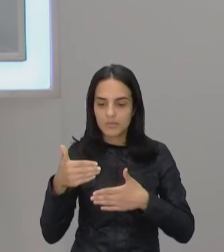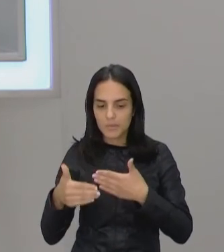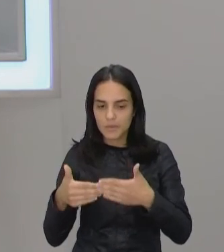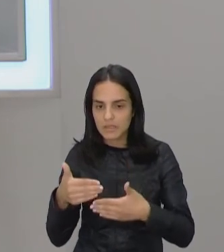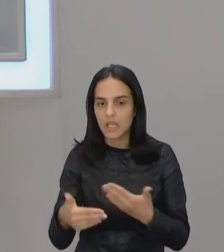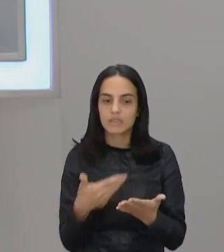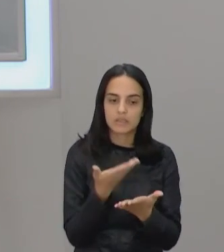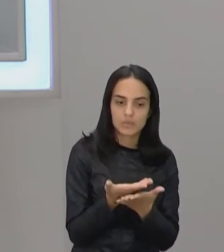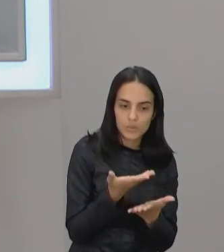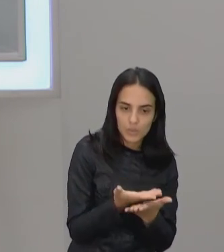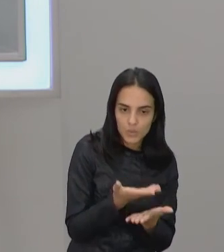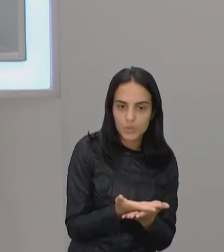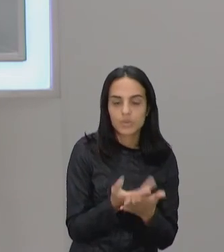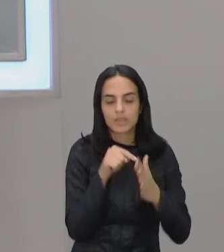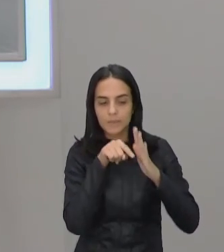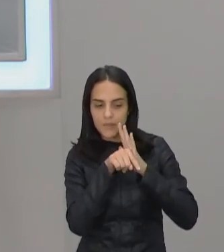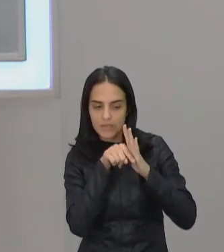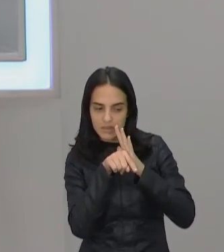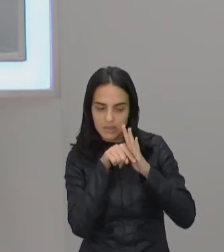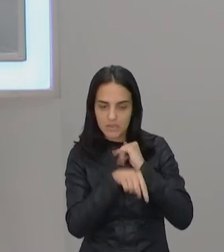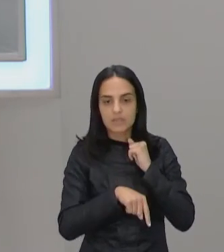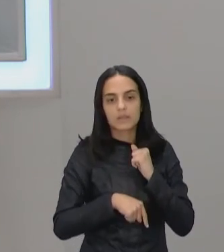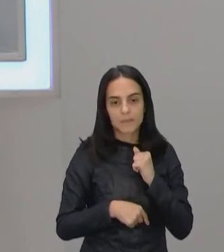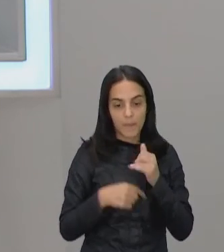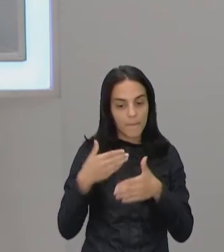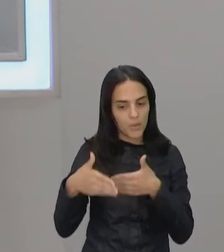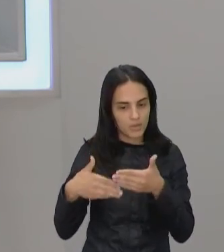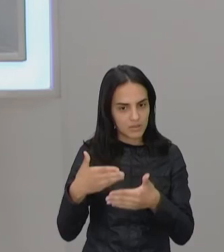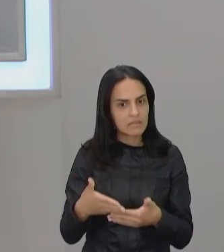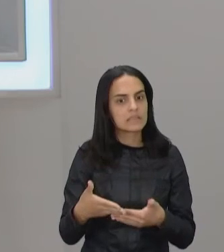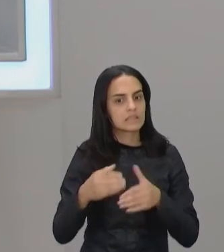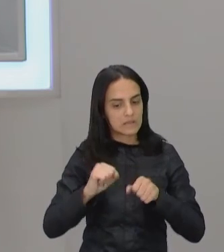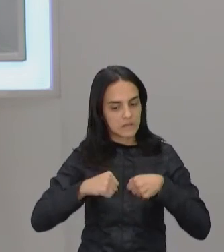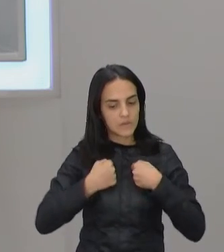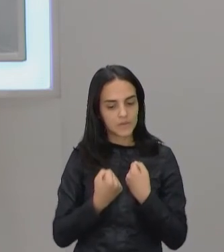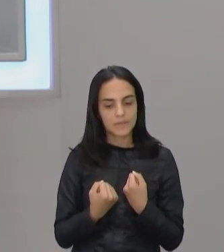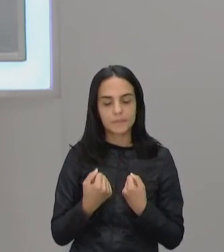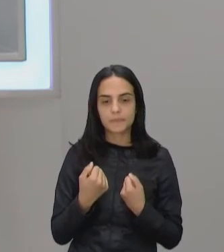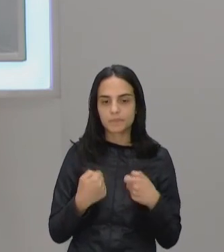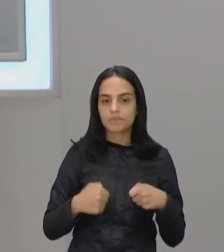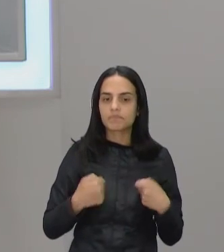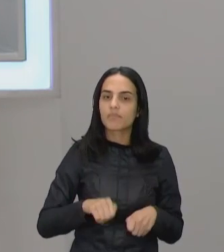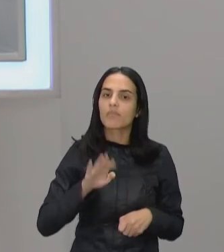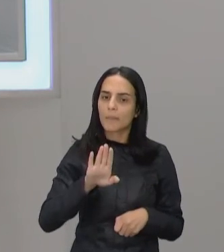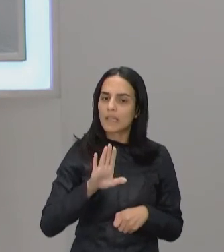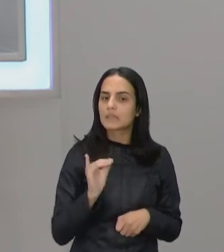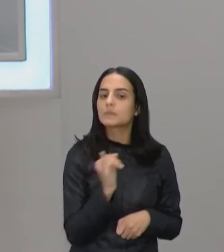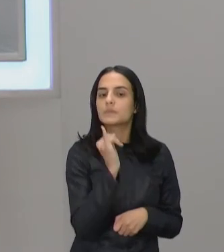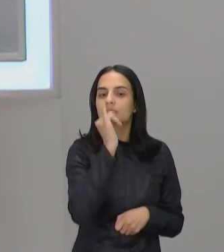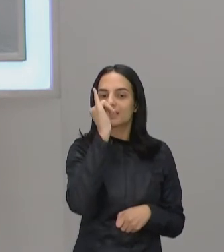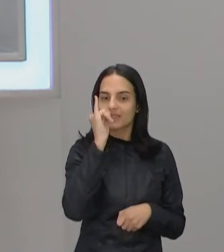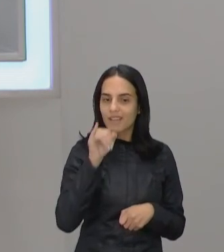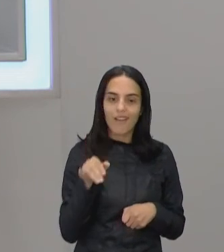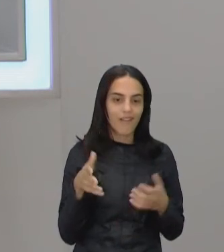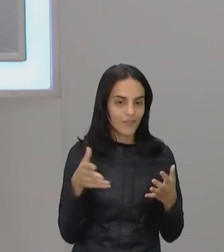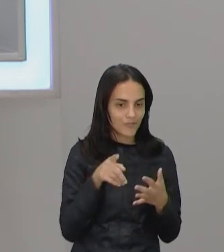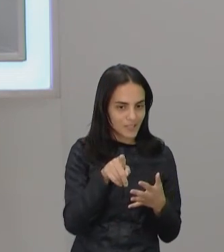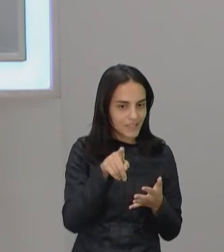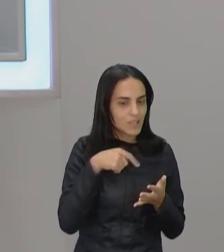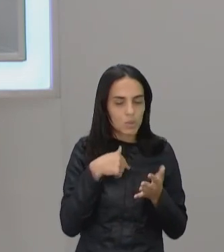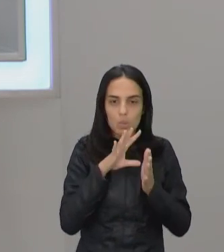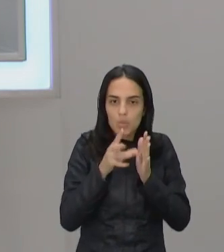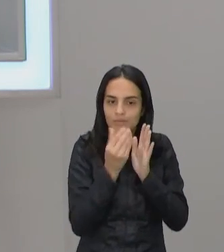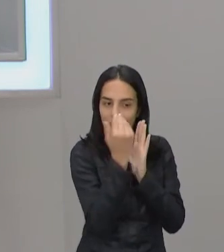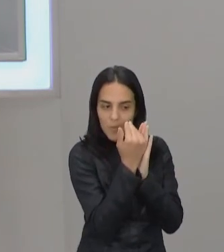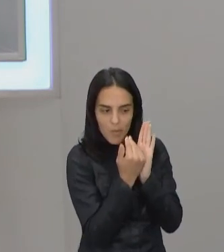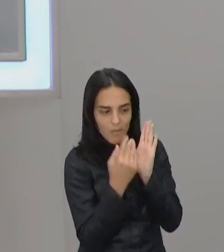de estudo e de pesquisa, que vai ser um processo bastante árduo, mas vai valer muito a pena. Você vai ter uma